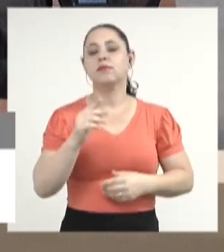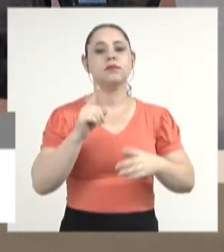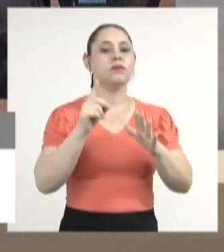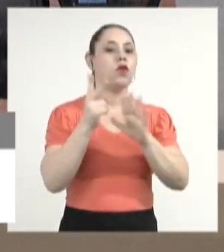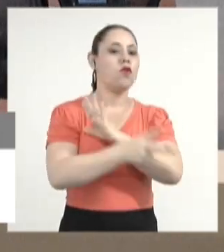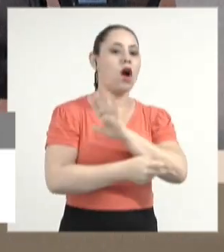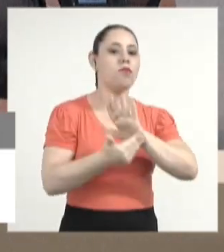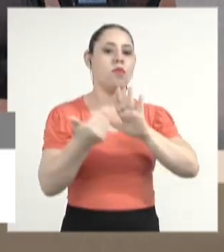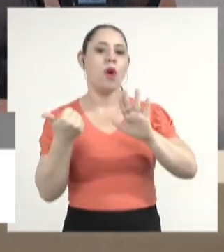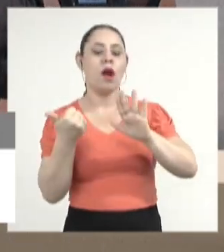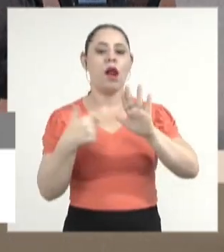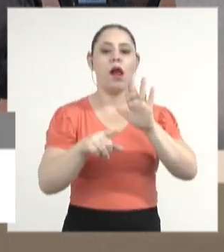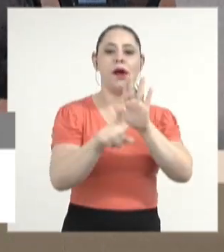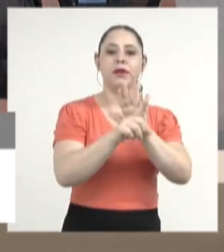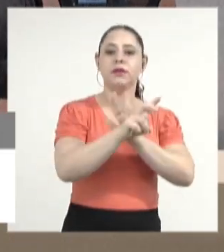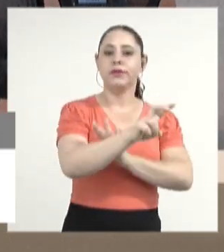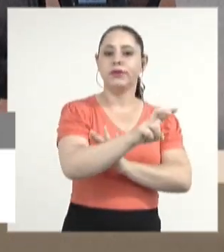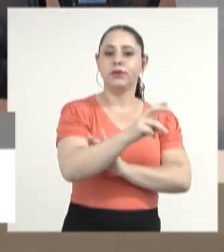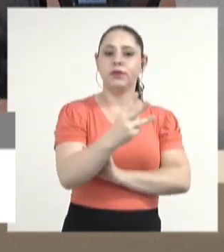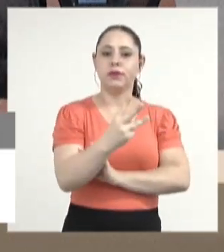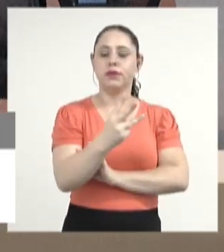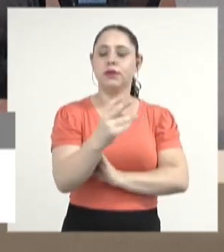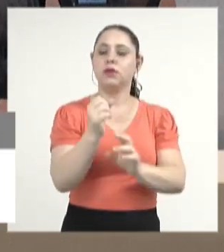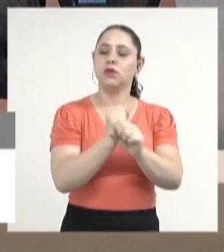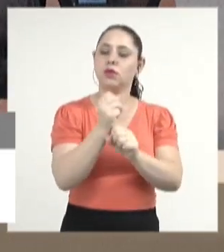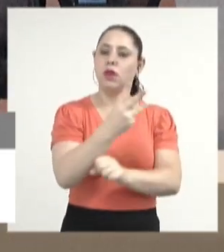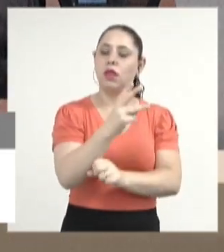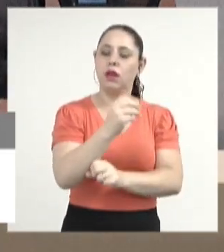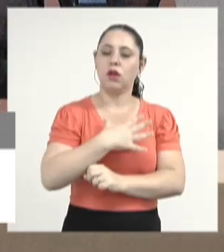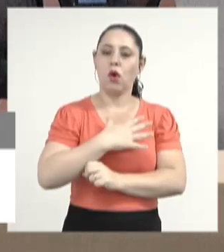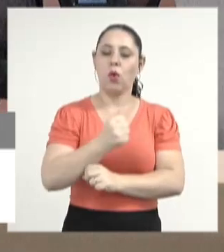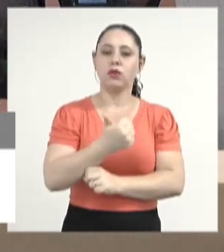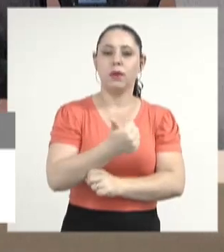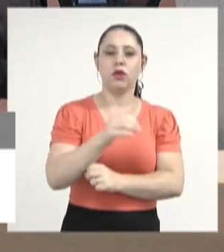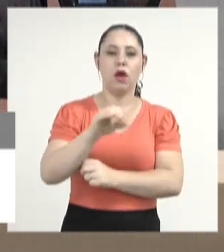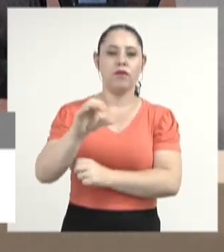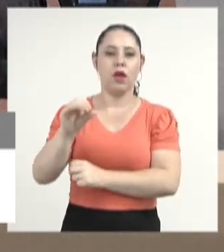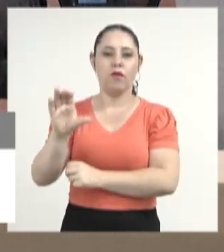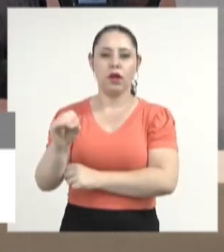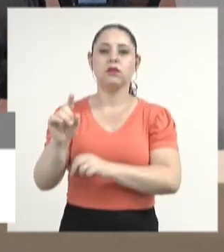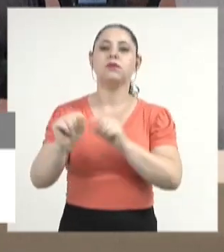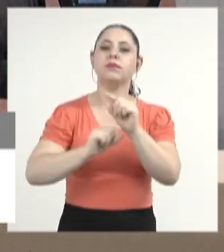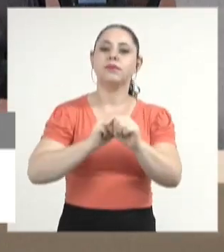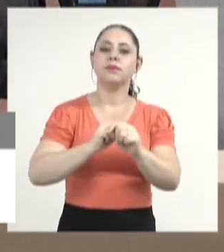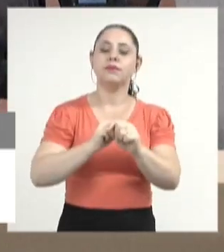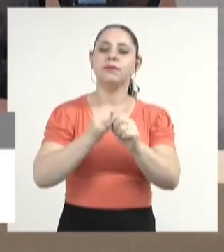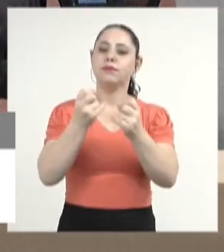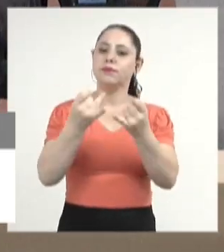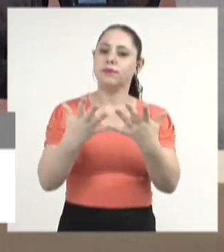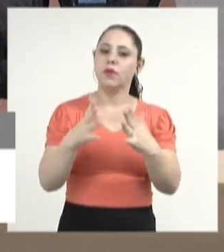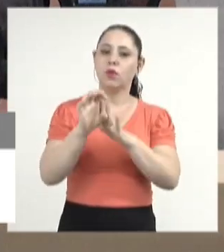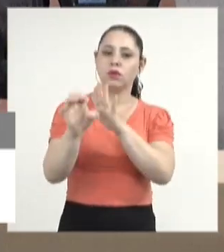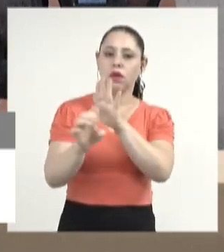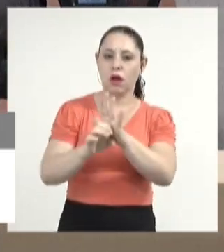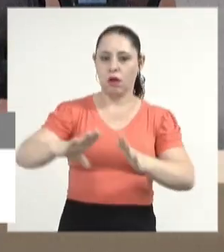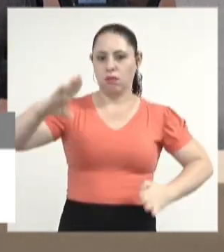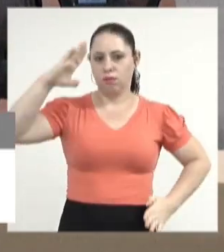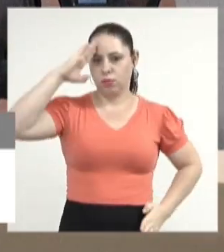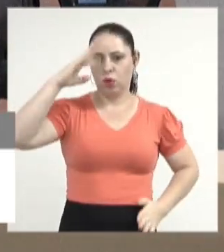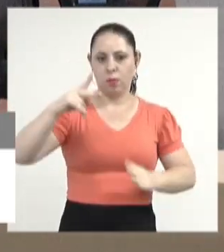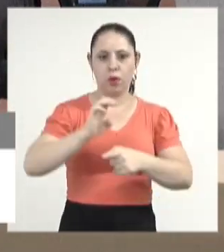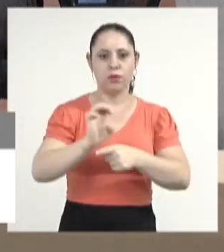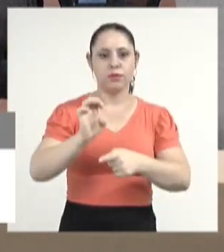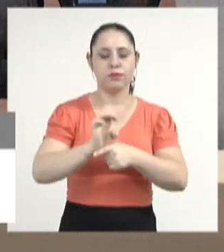revoga dispositivos da Lei número 53, de 30 de agosto de 90, que dispõe sobre o Estatuto dos Militares